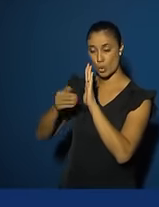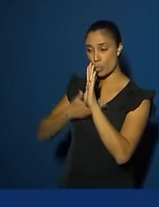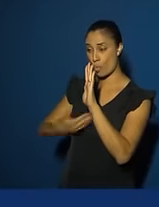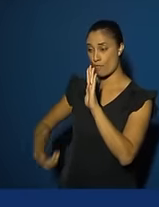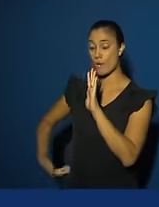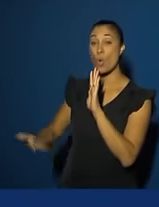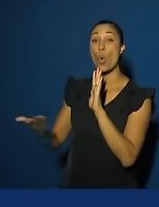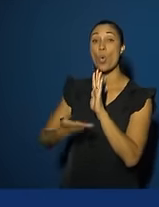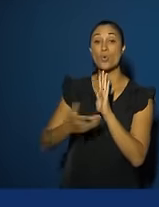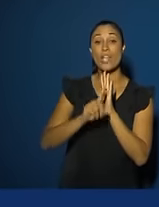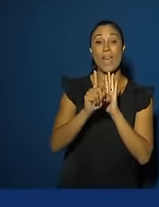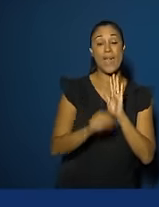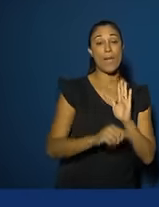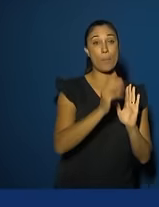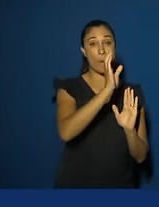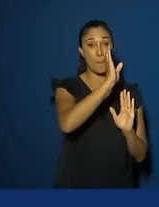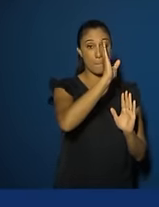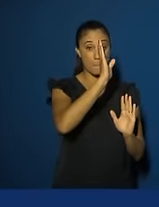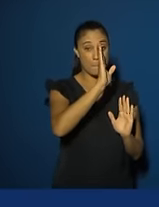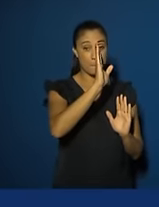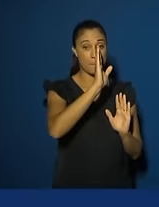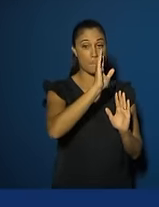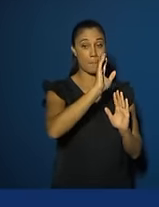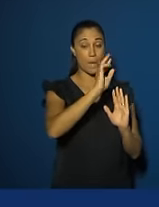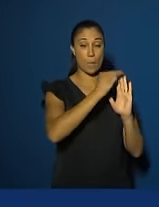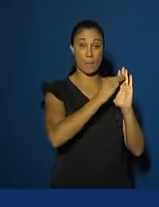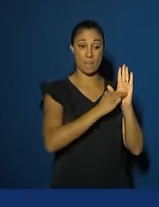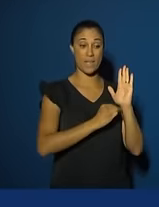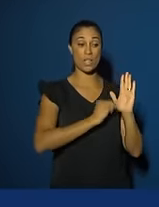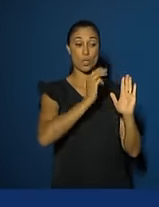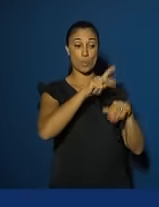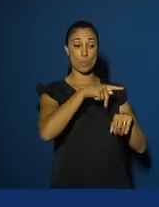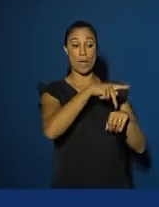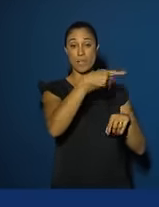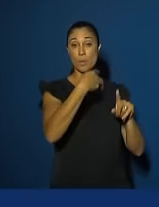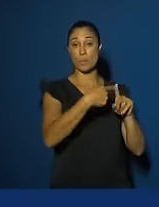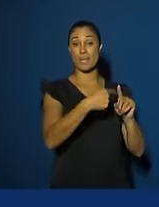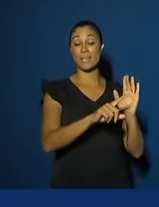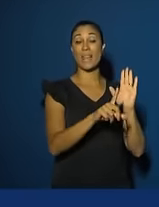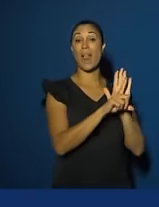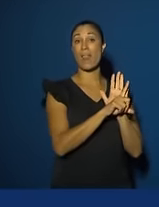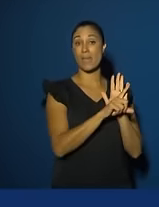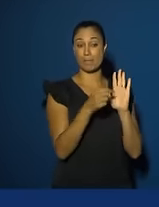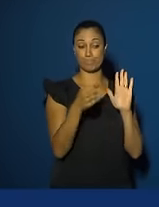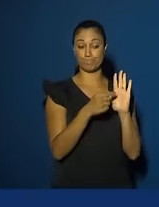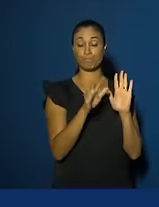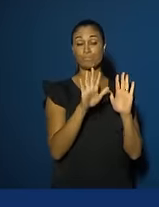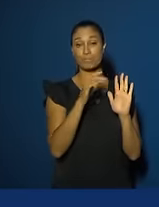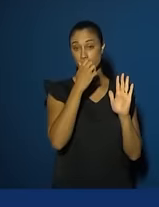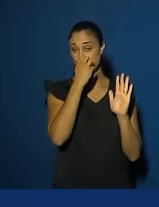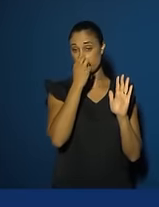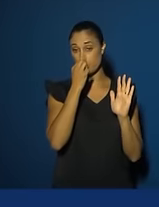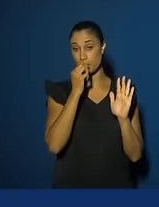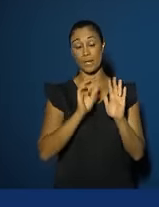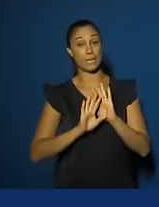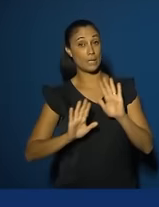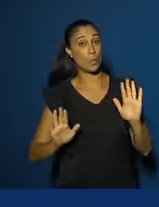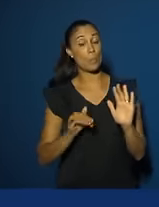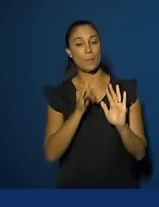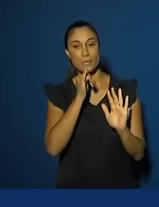meta do país porque tá no uma lei né Tá na lei de diretrizes orçamentárias eh então Fei